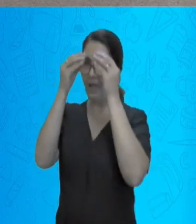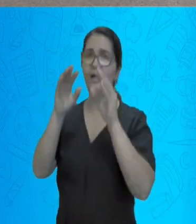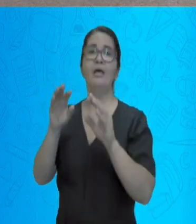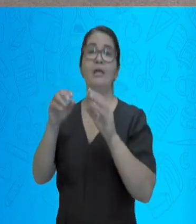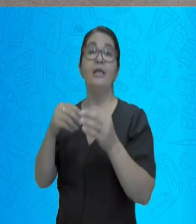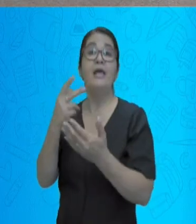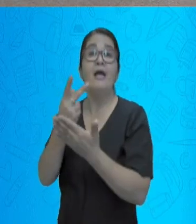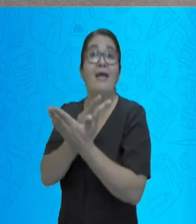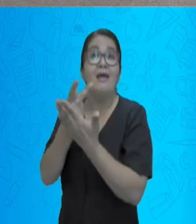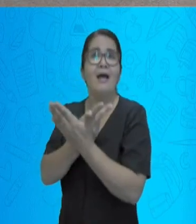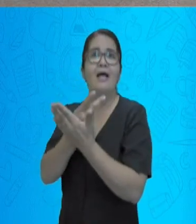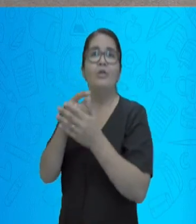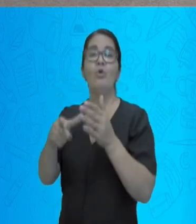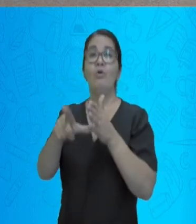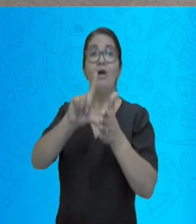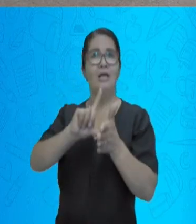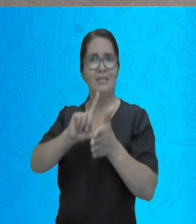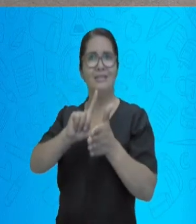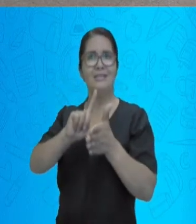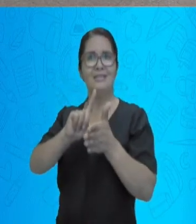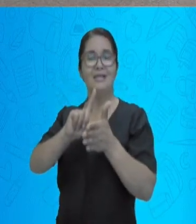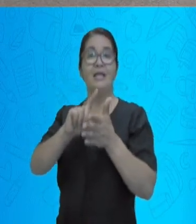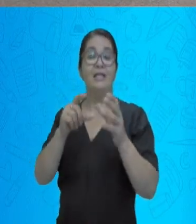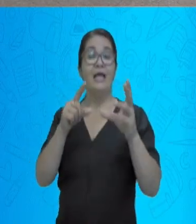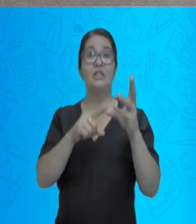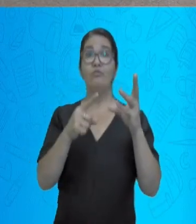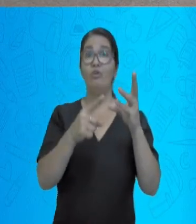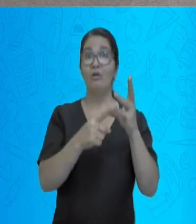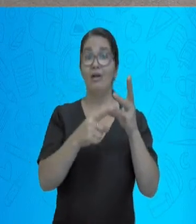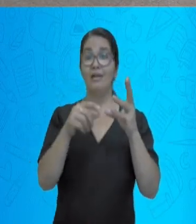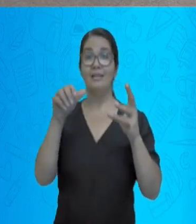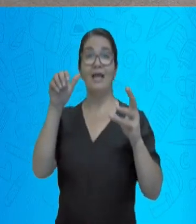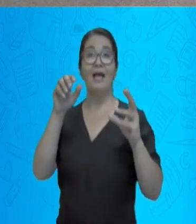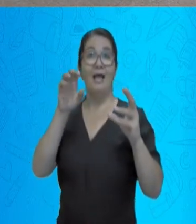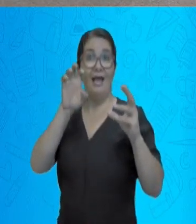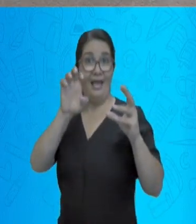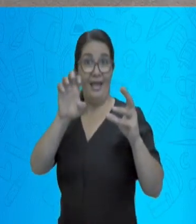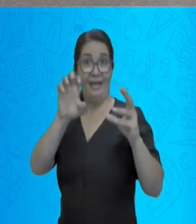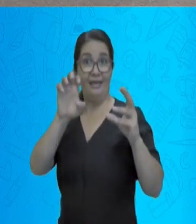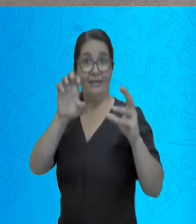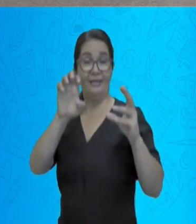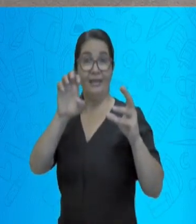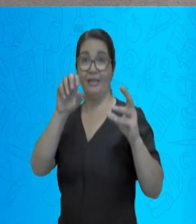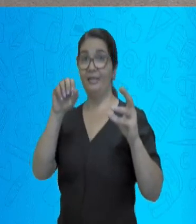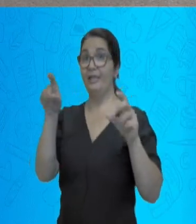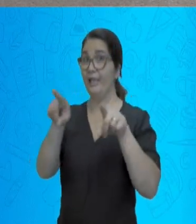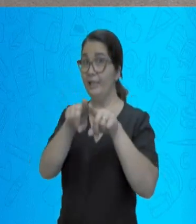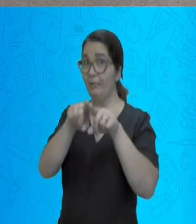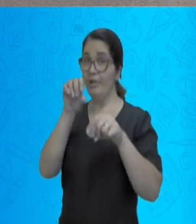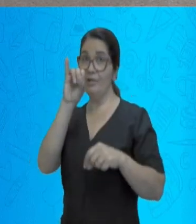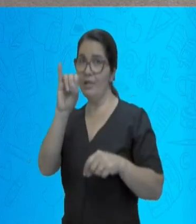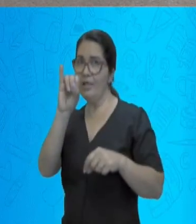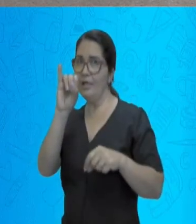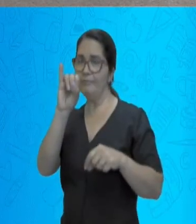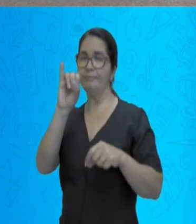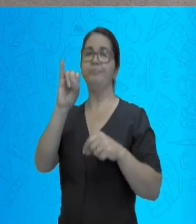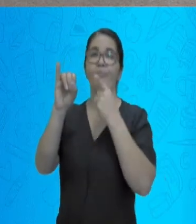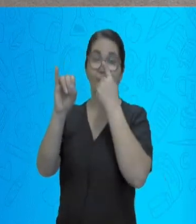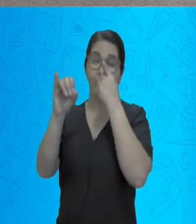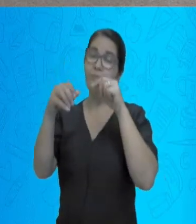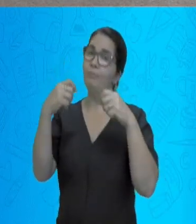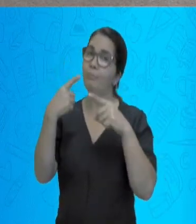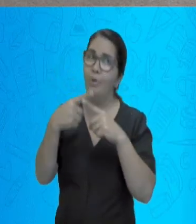usá-la antes das vogais E ou I. Isso nunca deve acontecer, pois